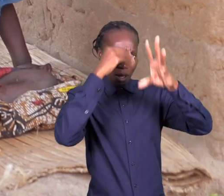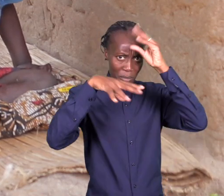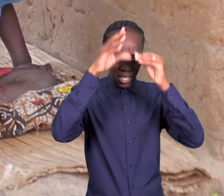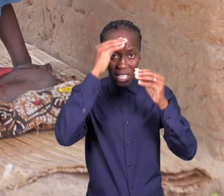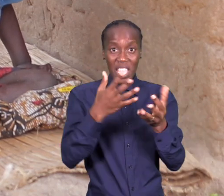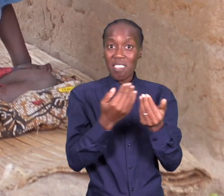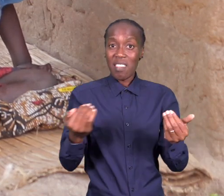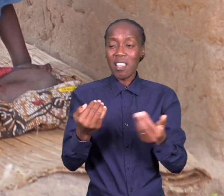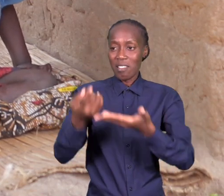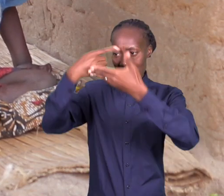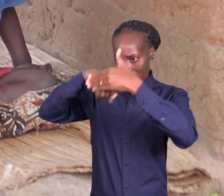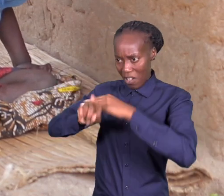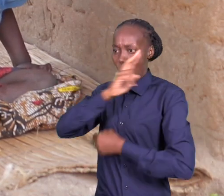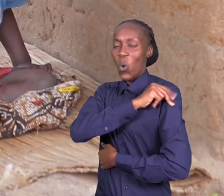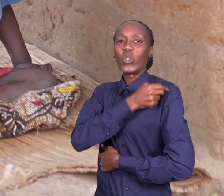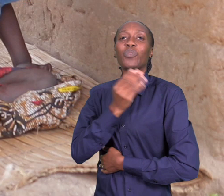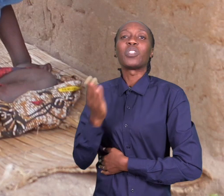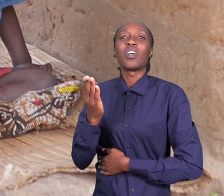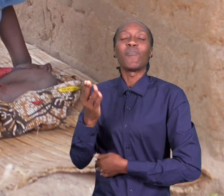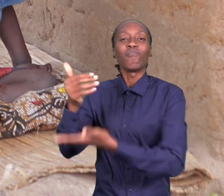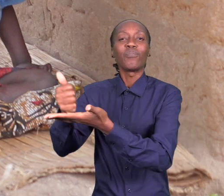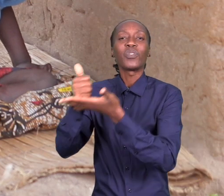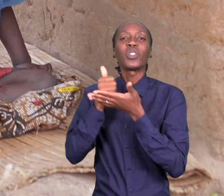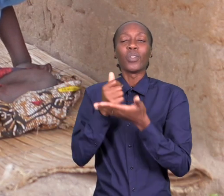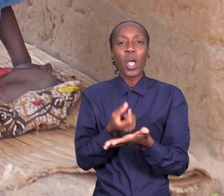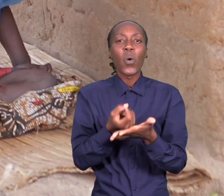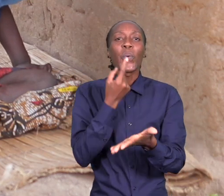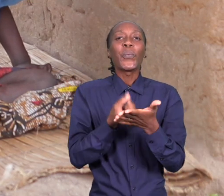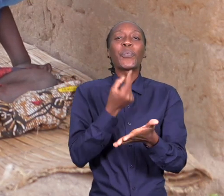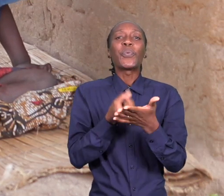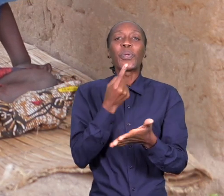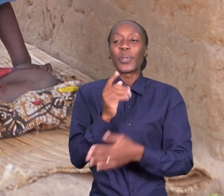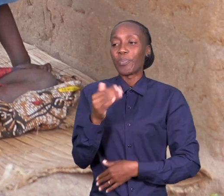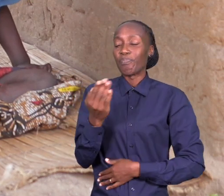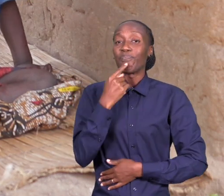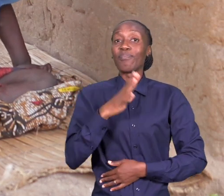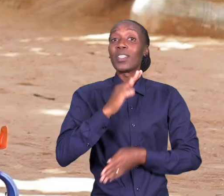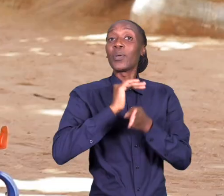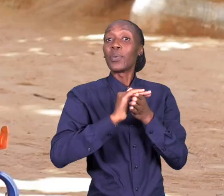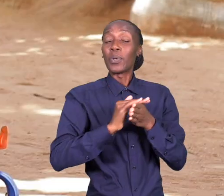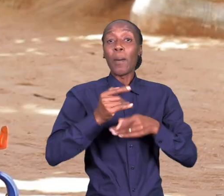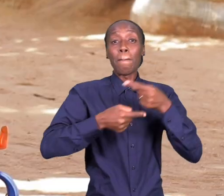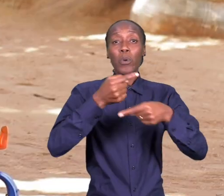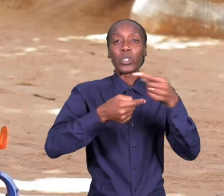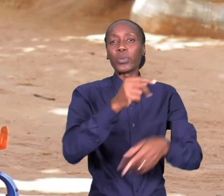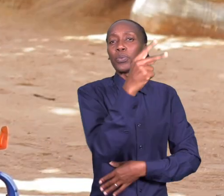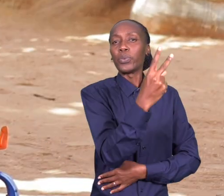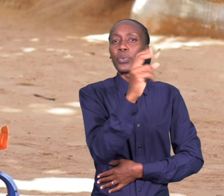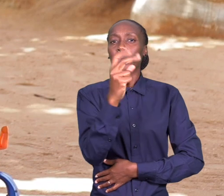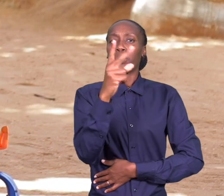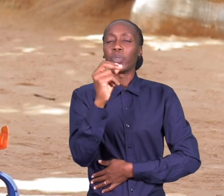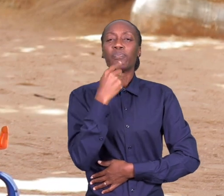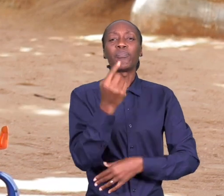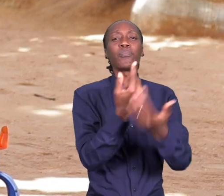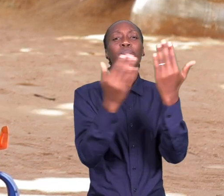Nutrition, aprendemos a levar as crianças ao posto de saúde, onde somos dados alguns comprimidos. Com a implementação do projeto